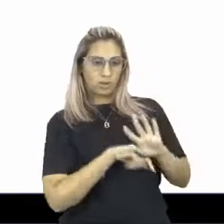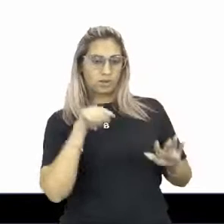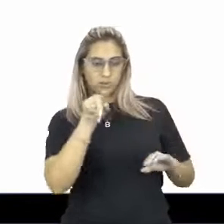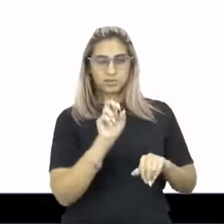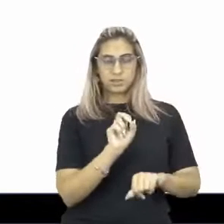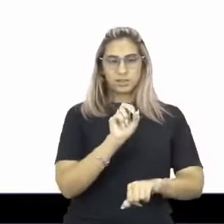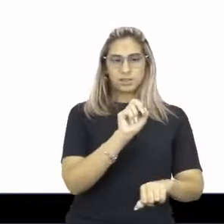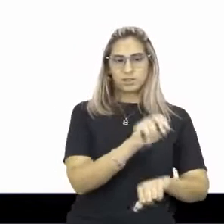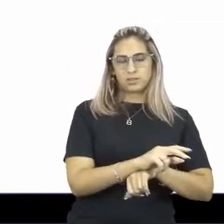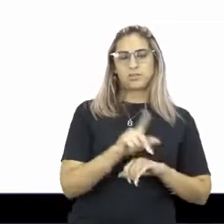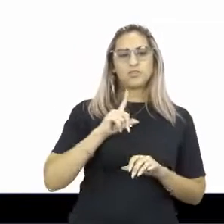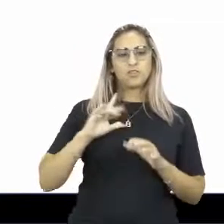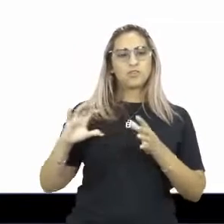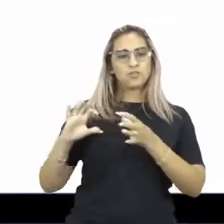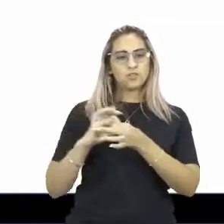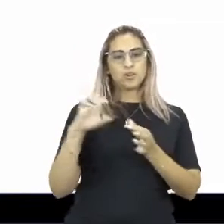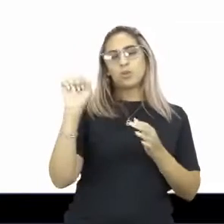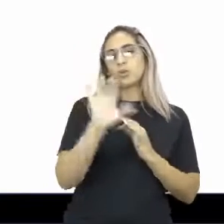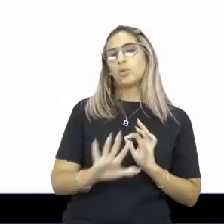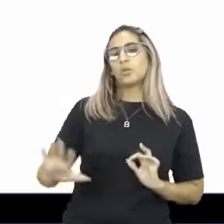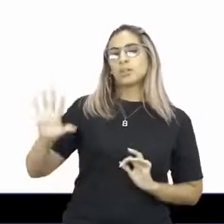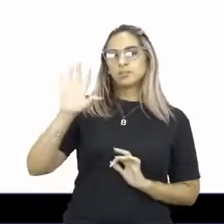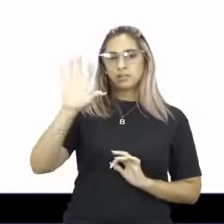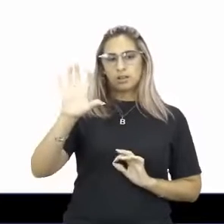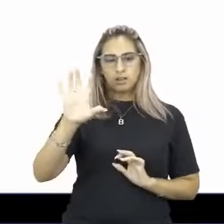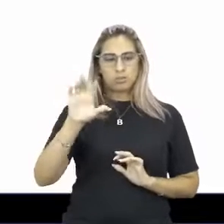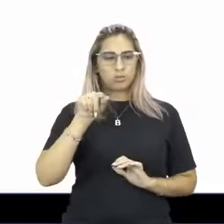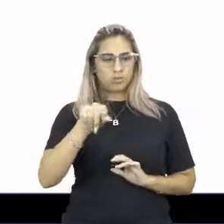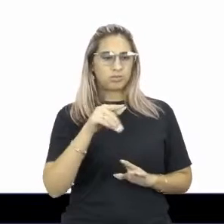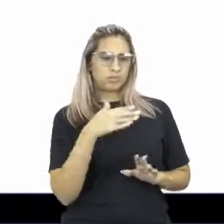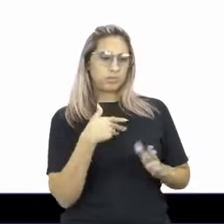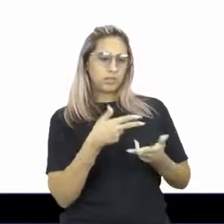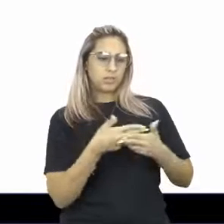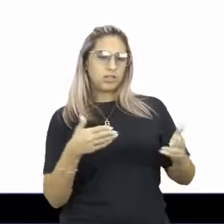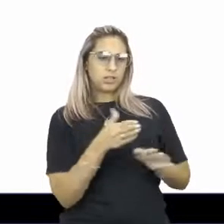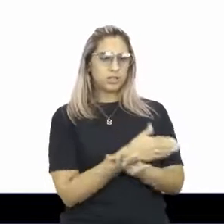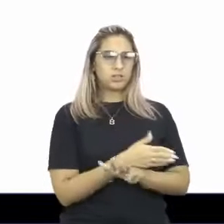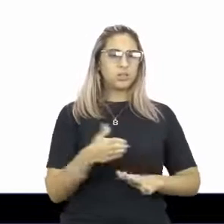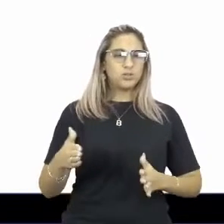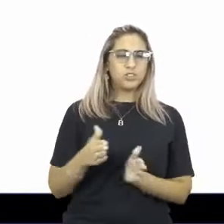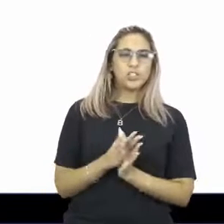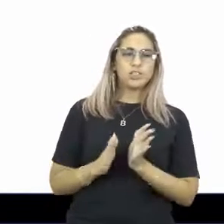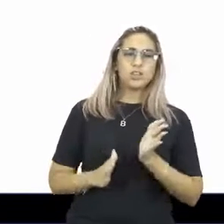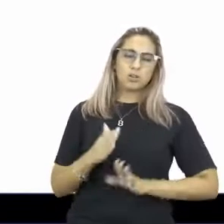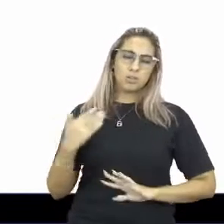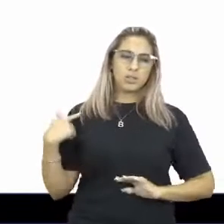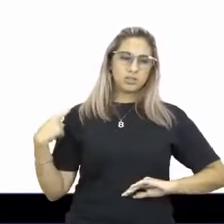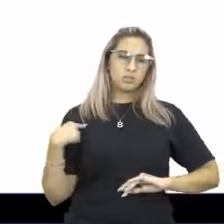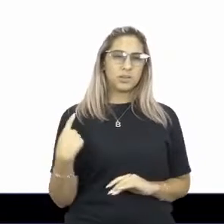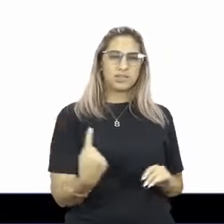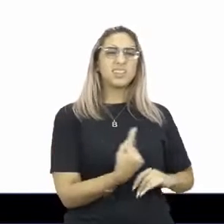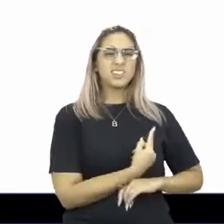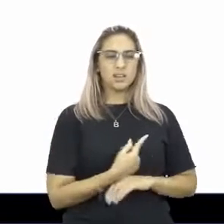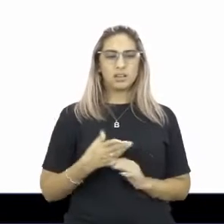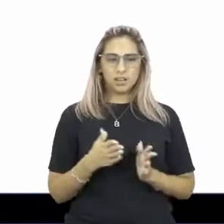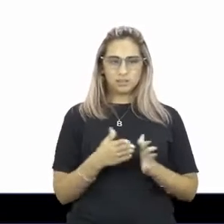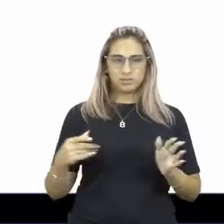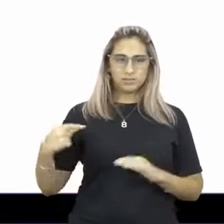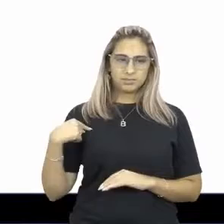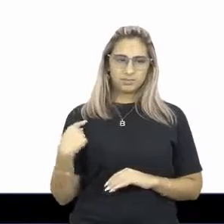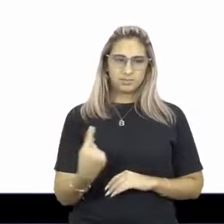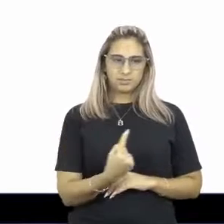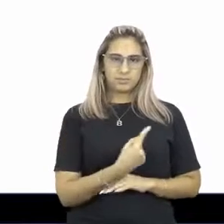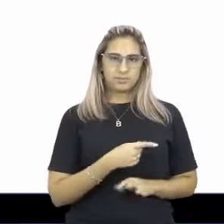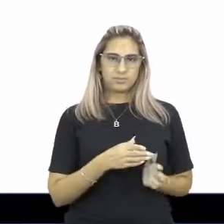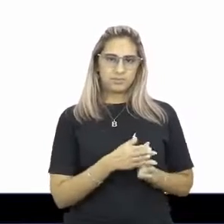lá, abre um vínculo com o Estado, você abre um contrato, esse contrato, ele é um contrato de 1 ano, podendo ser prorrogado até 3 anos, tá